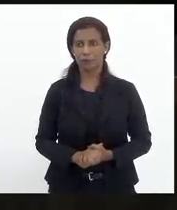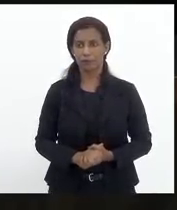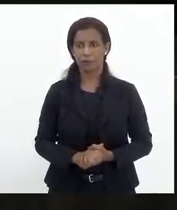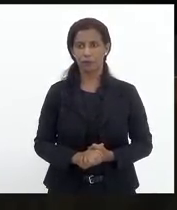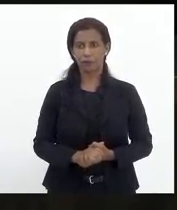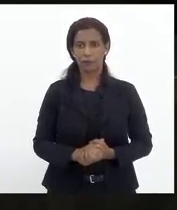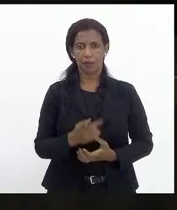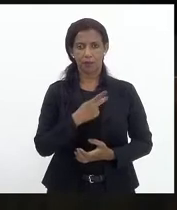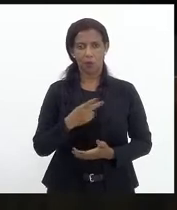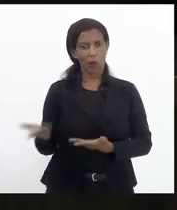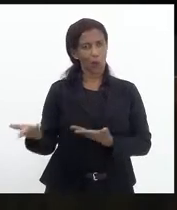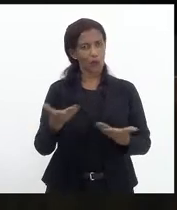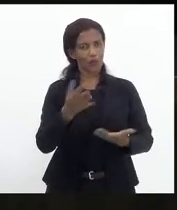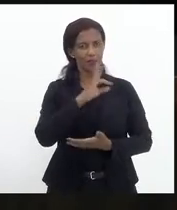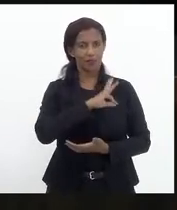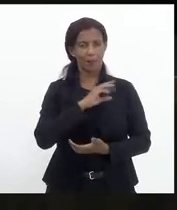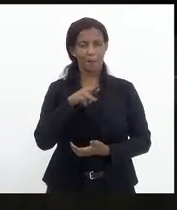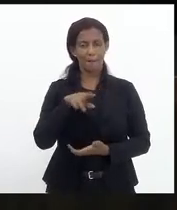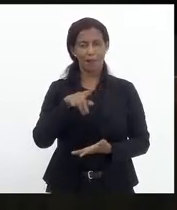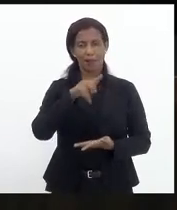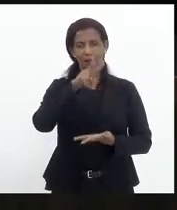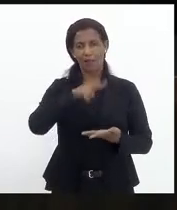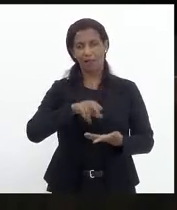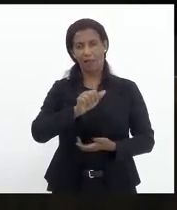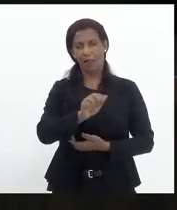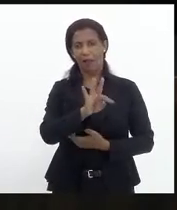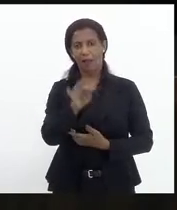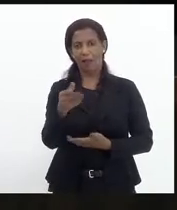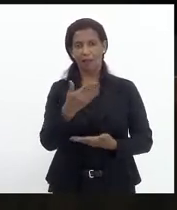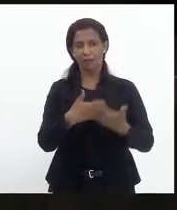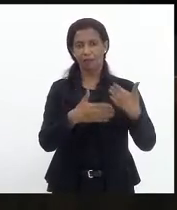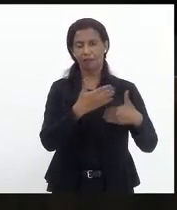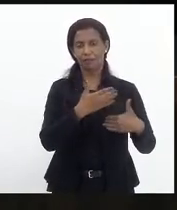presença convida a deputada Marta Rocha para fazer leitura da sessão anterior.